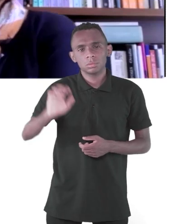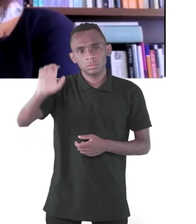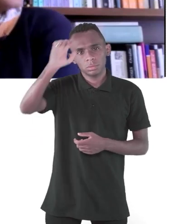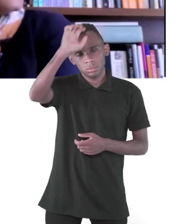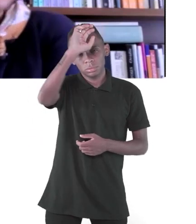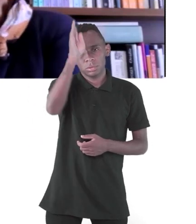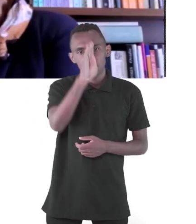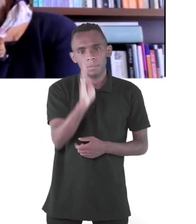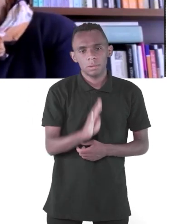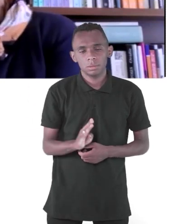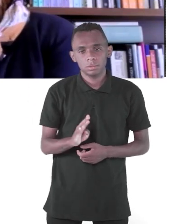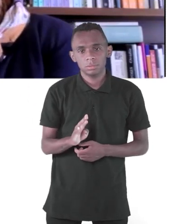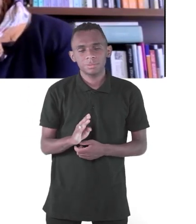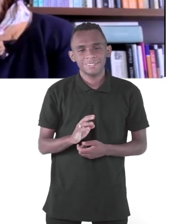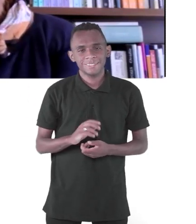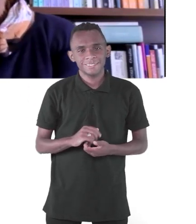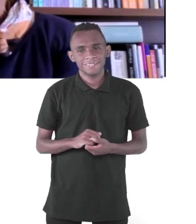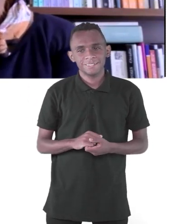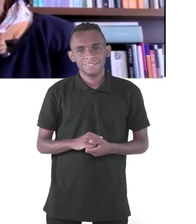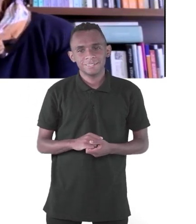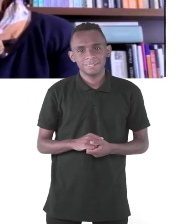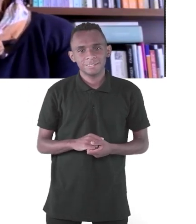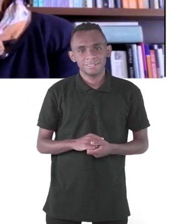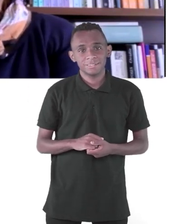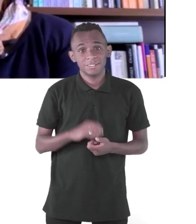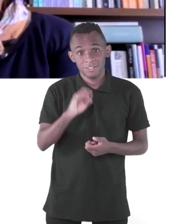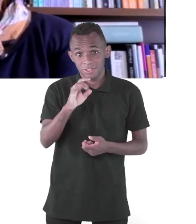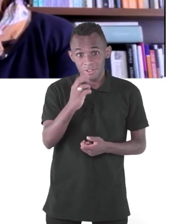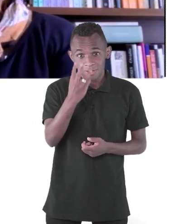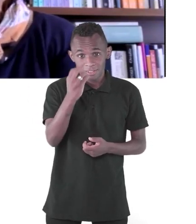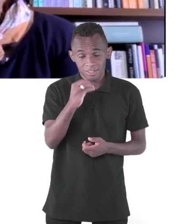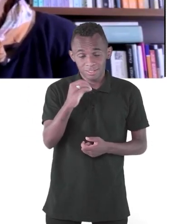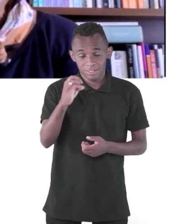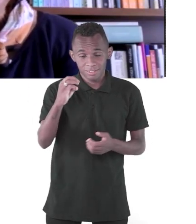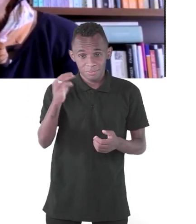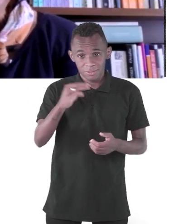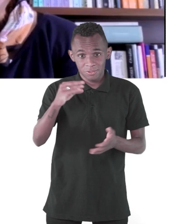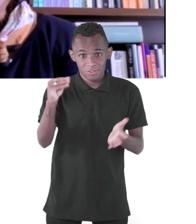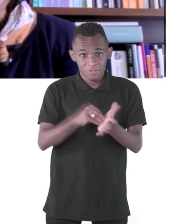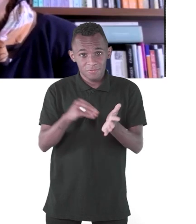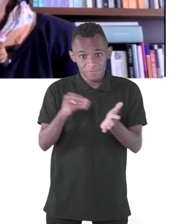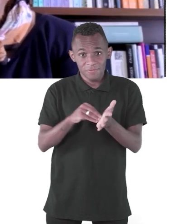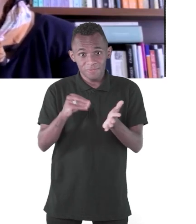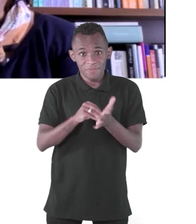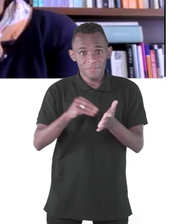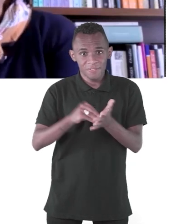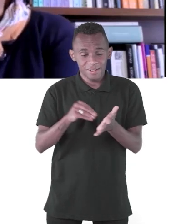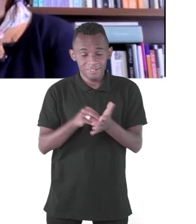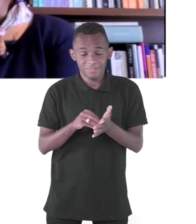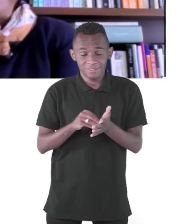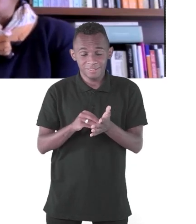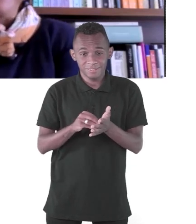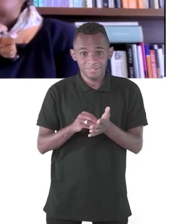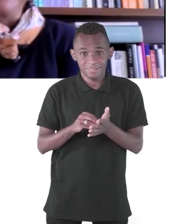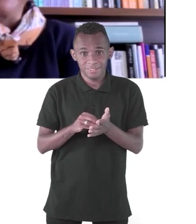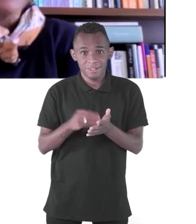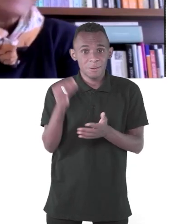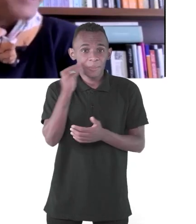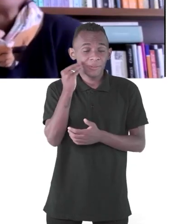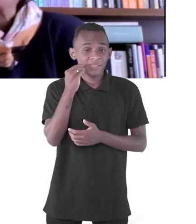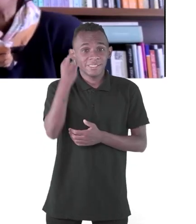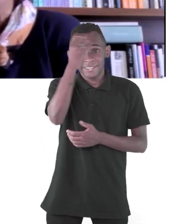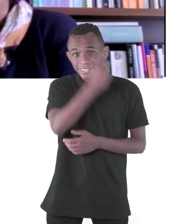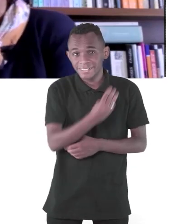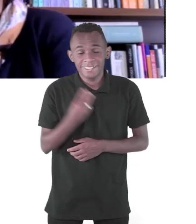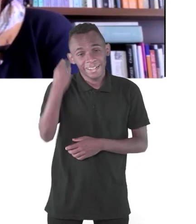brasileiros. Meio e essa música... Nós só temos mais meia hora, mas podia ter umas 3 horas para fazer isso.